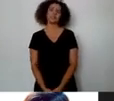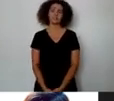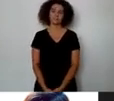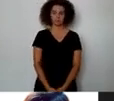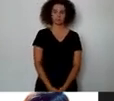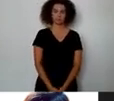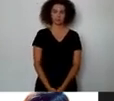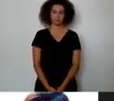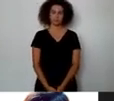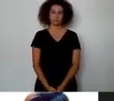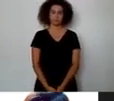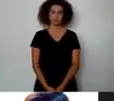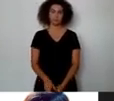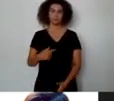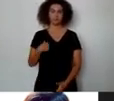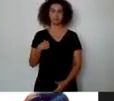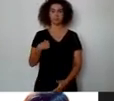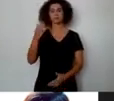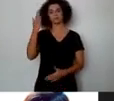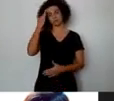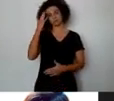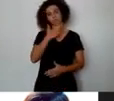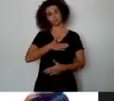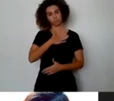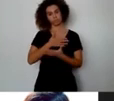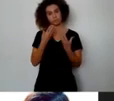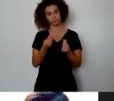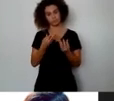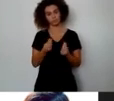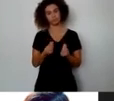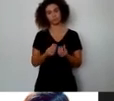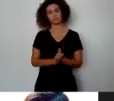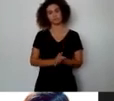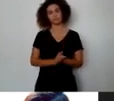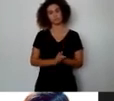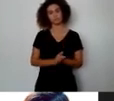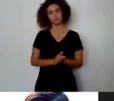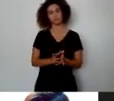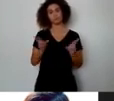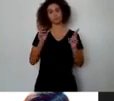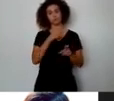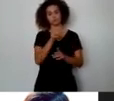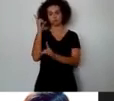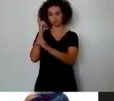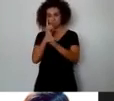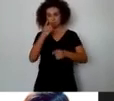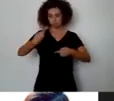Eu acredito que foi muito rico, também gostei demais. Espero que a gente se encontre em outros momentos